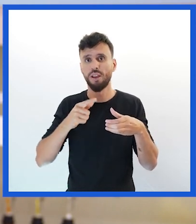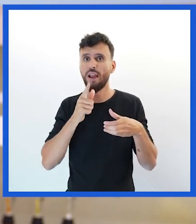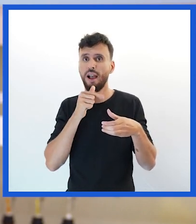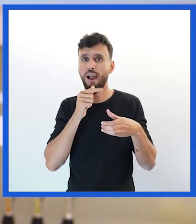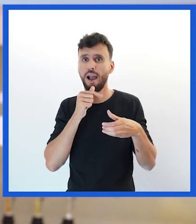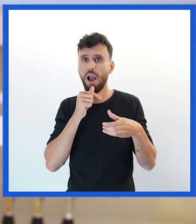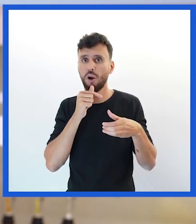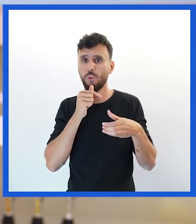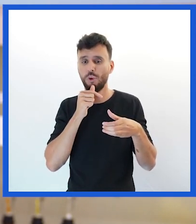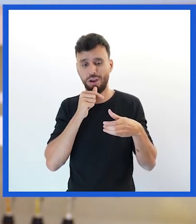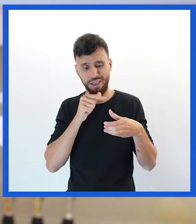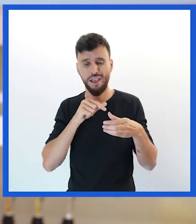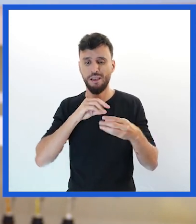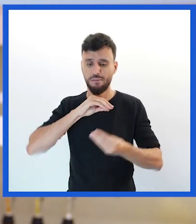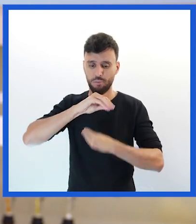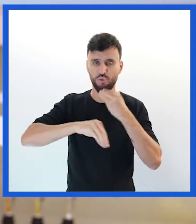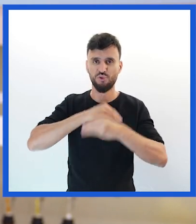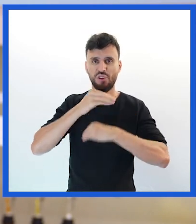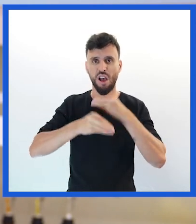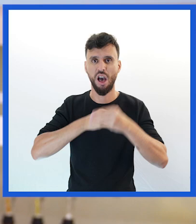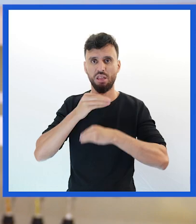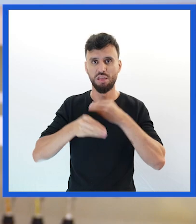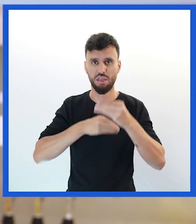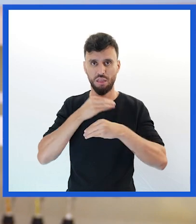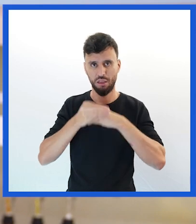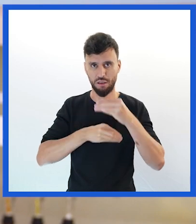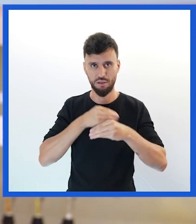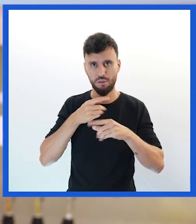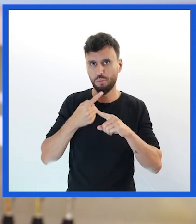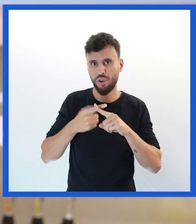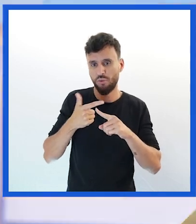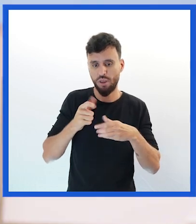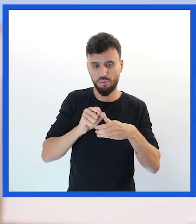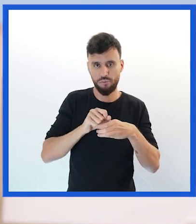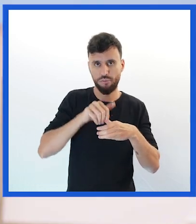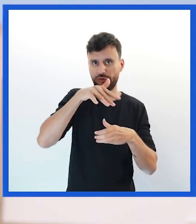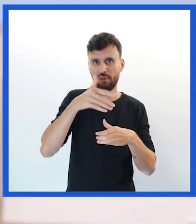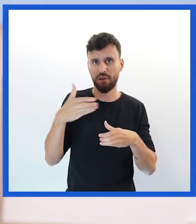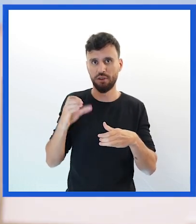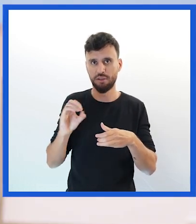como sólidos por sua pesagem sem a evaporação.